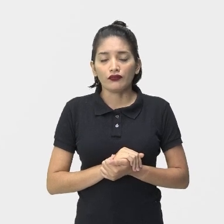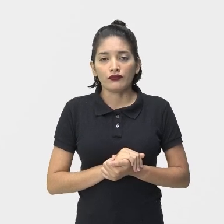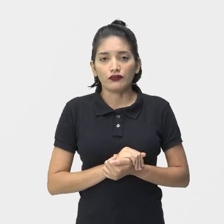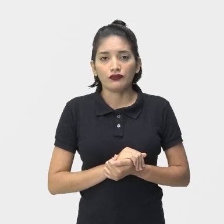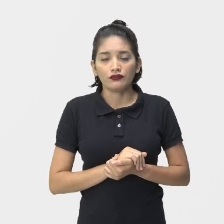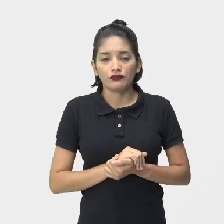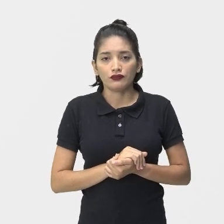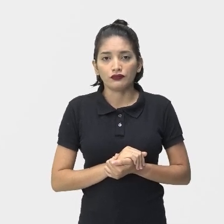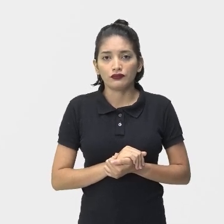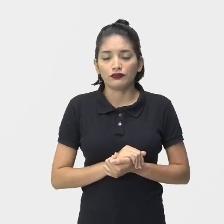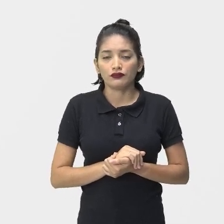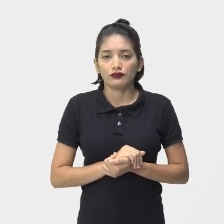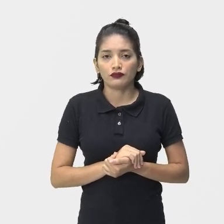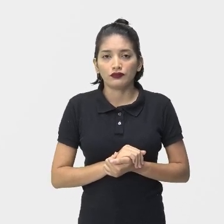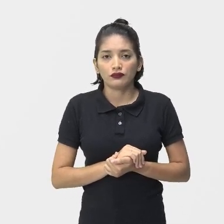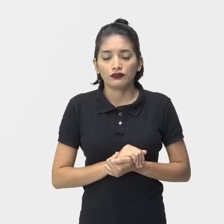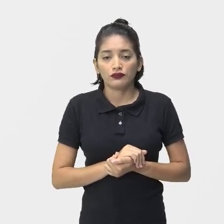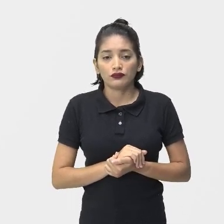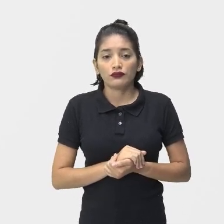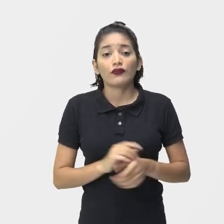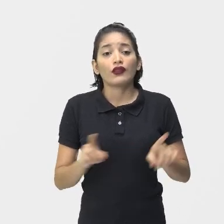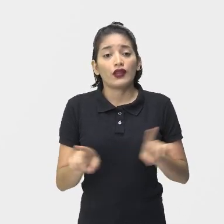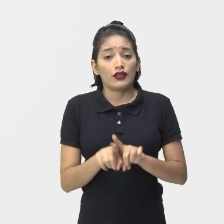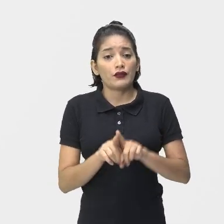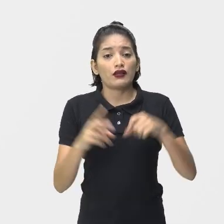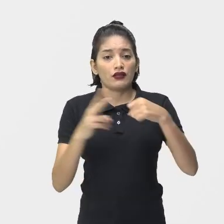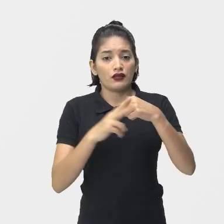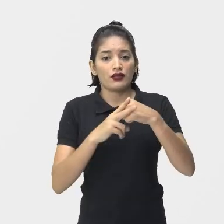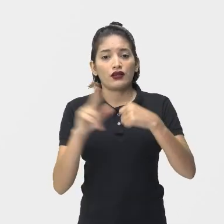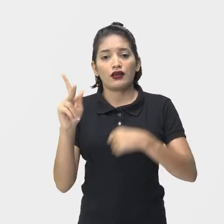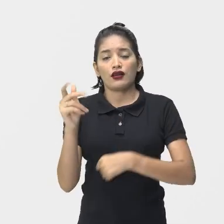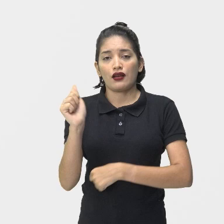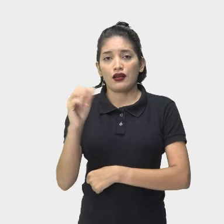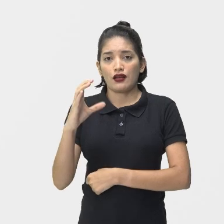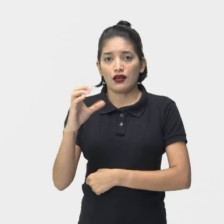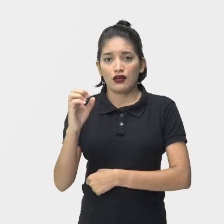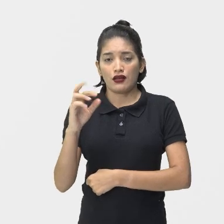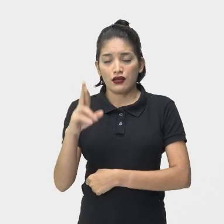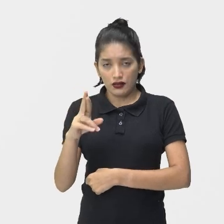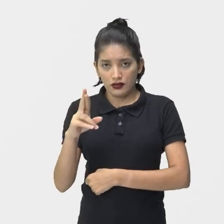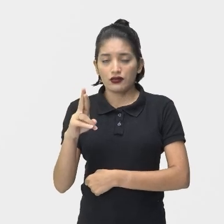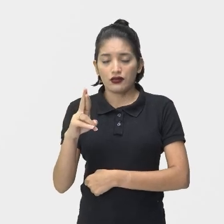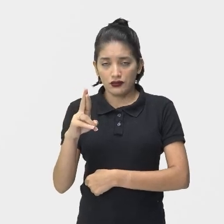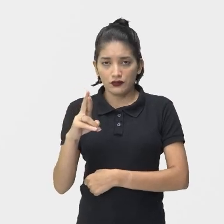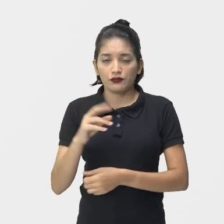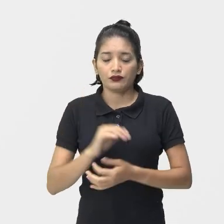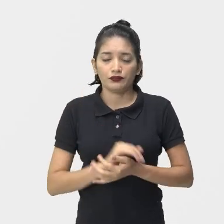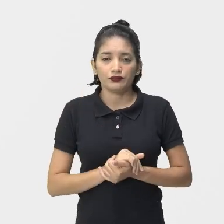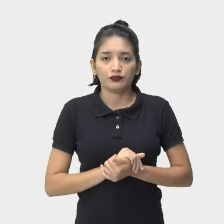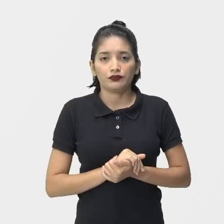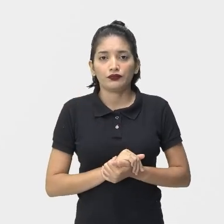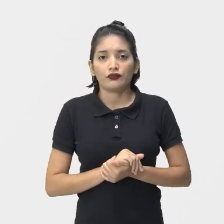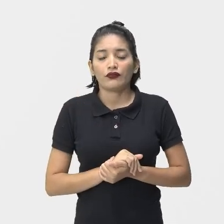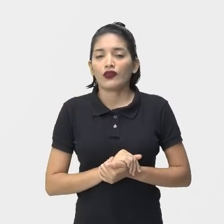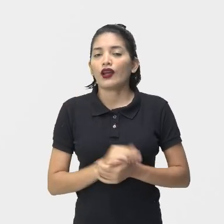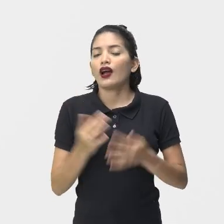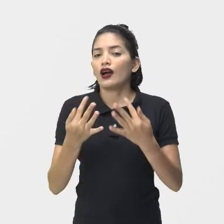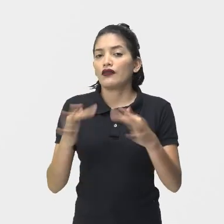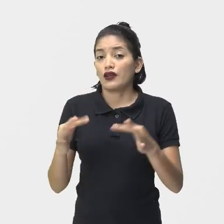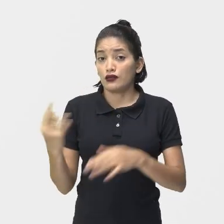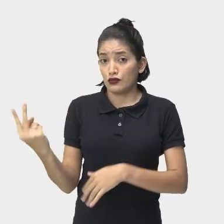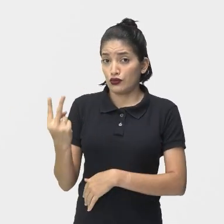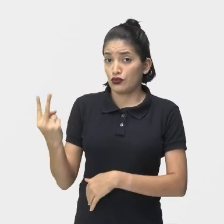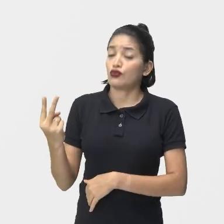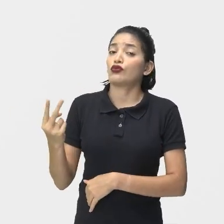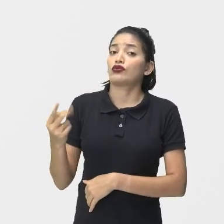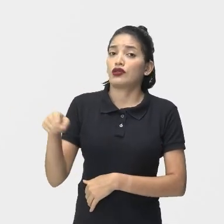le harán caso. Tem o verbo hacer, também verbo irregular, tá certo? Então, ficou dirão